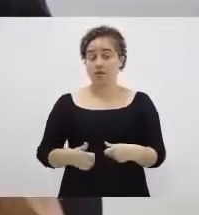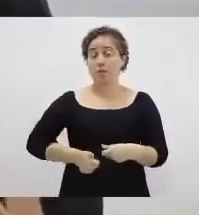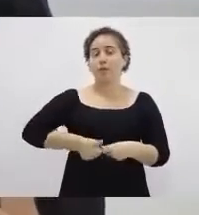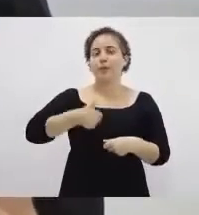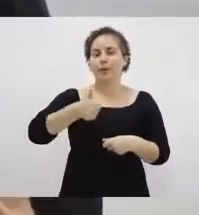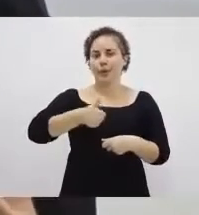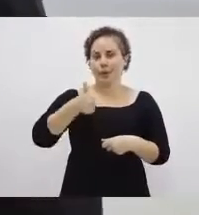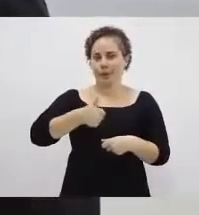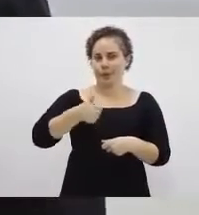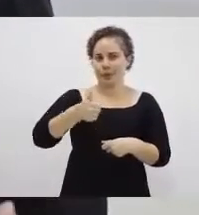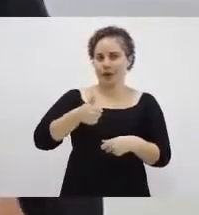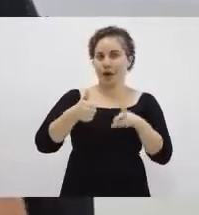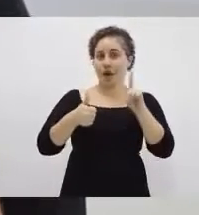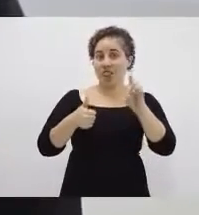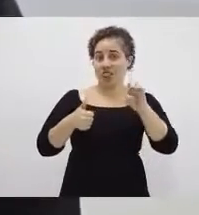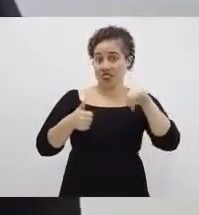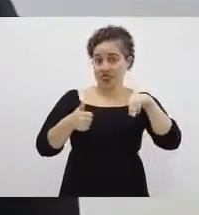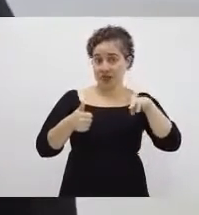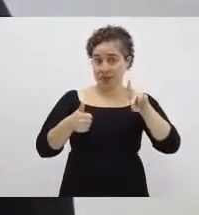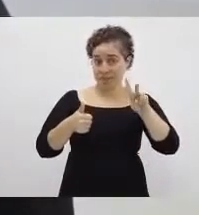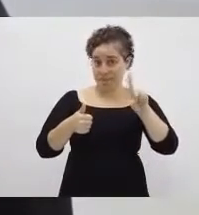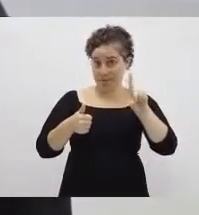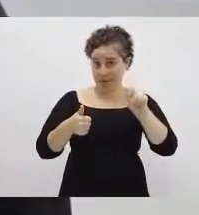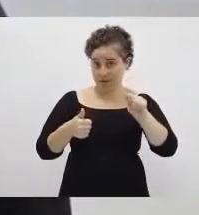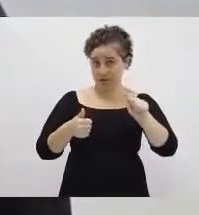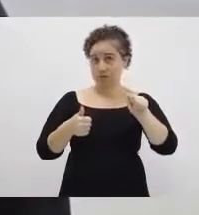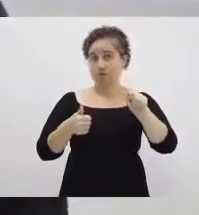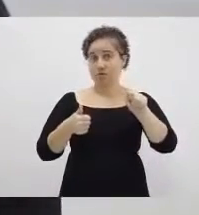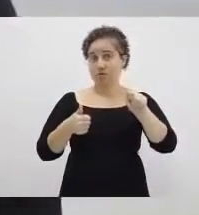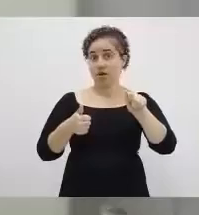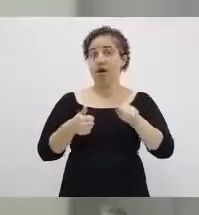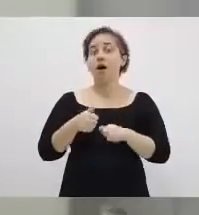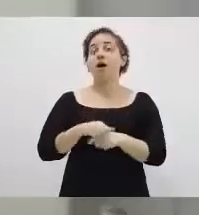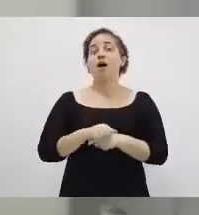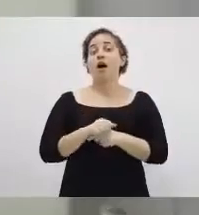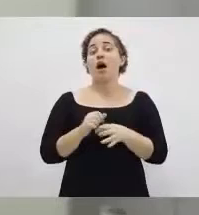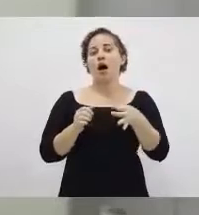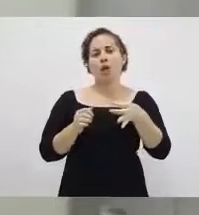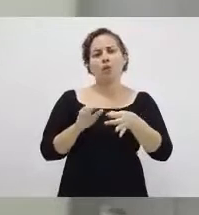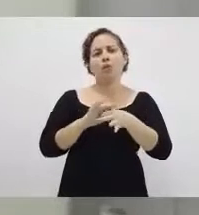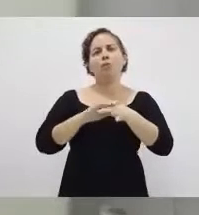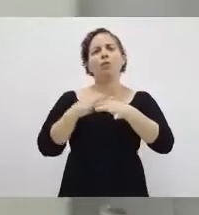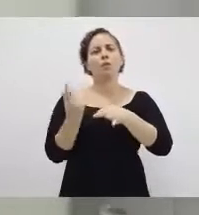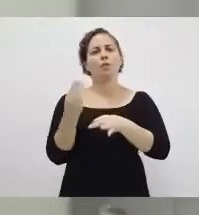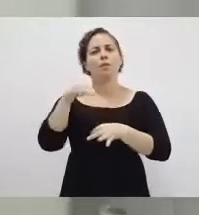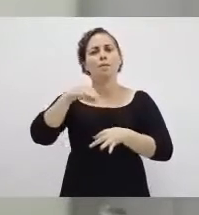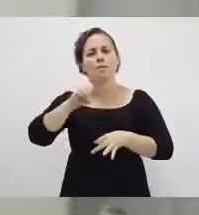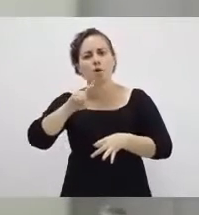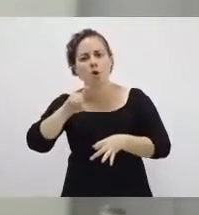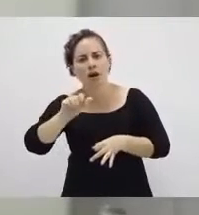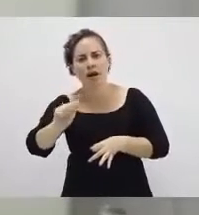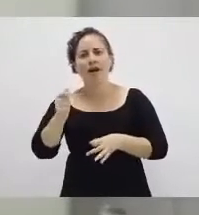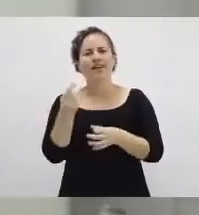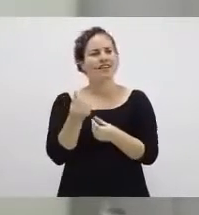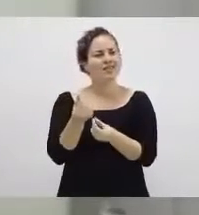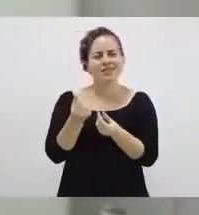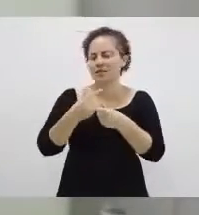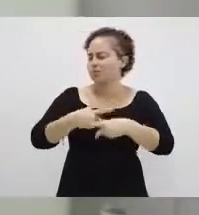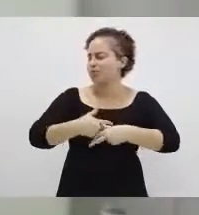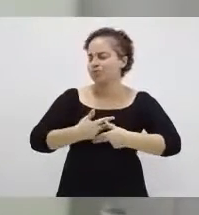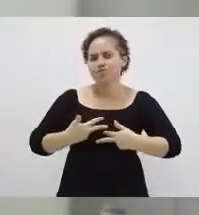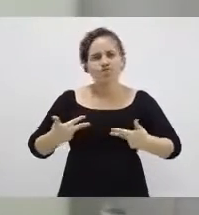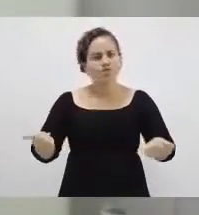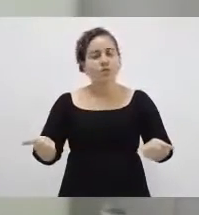entre demanda por moeda e oferta de moeda estrangeira. O governo, quando ele define que